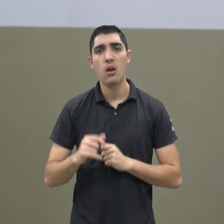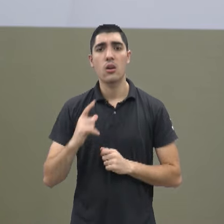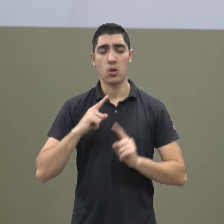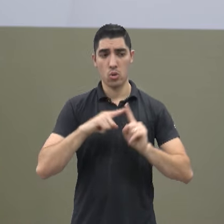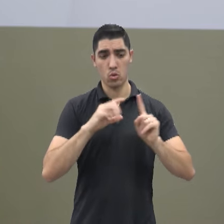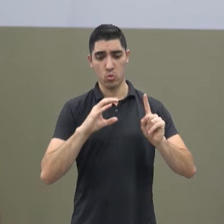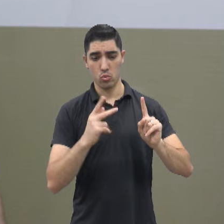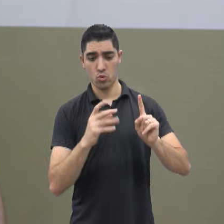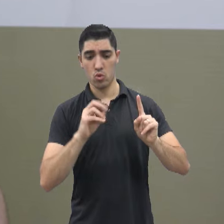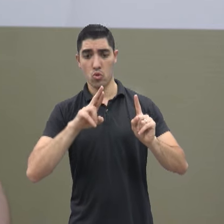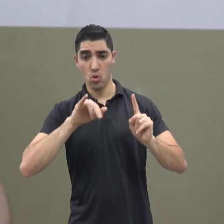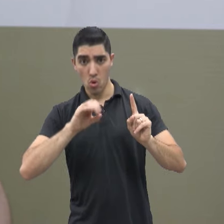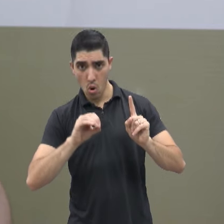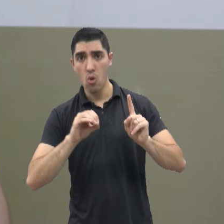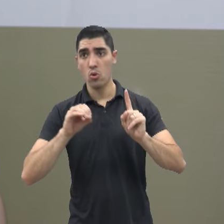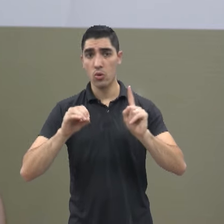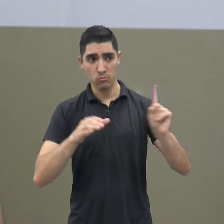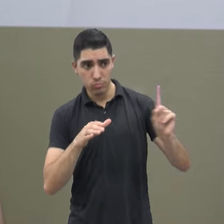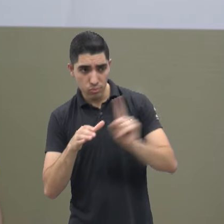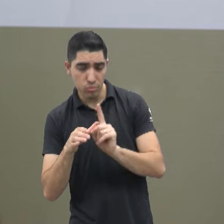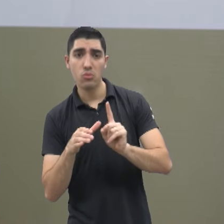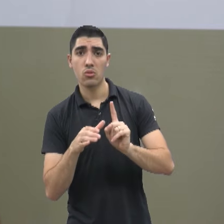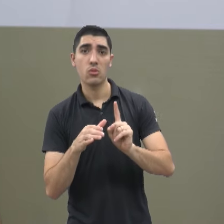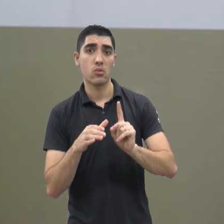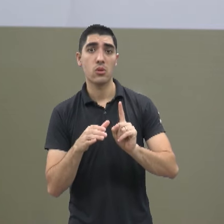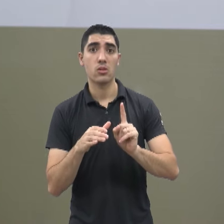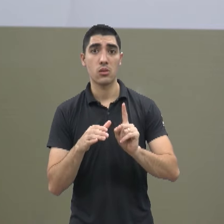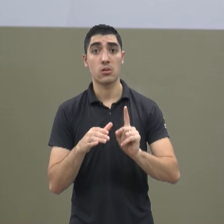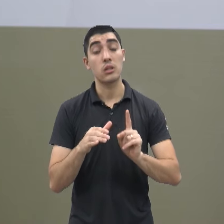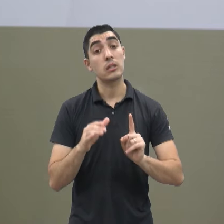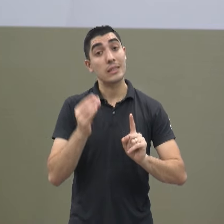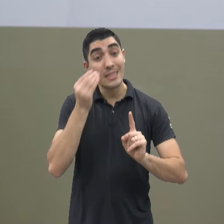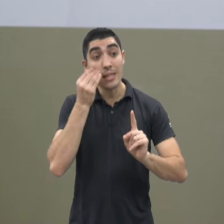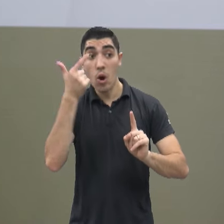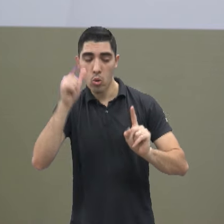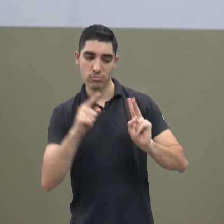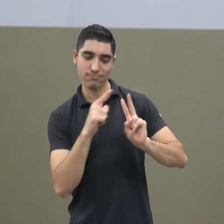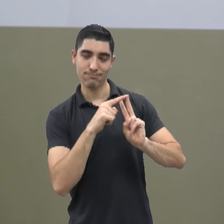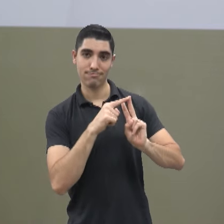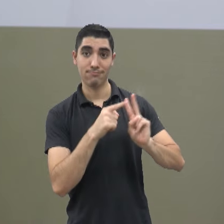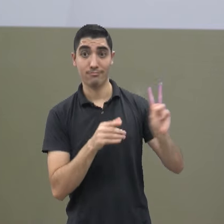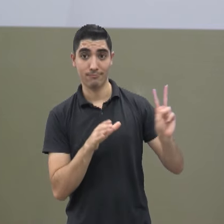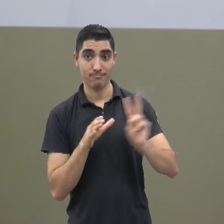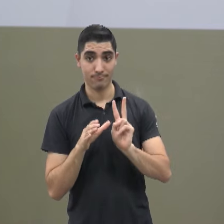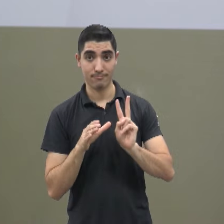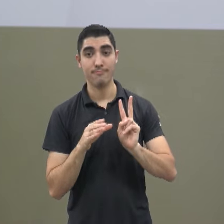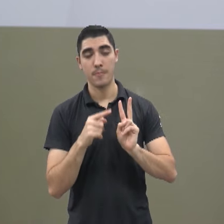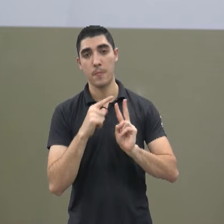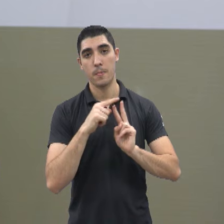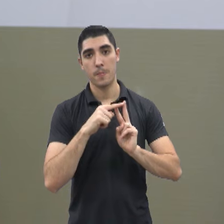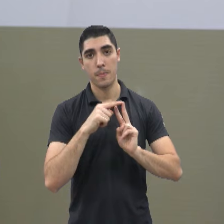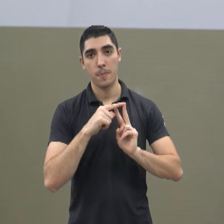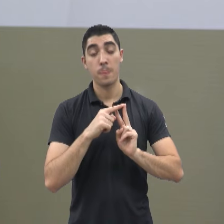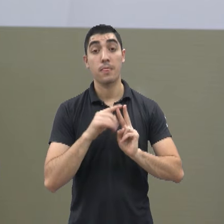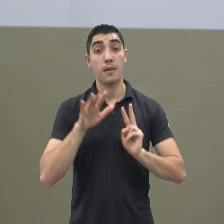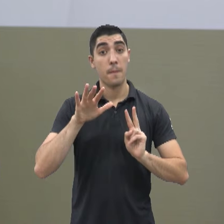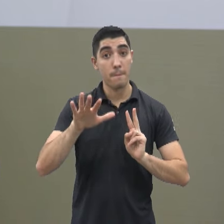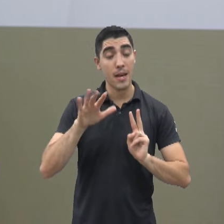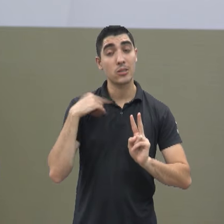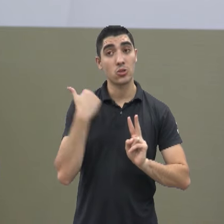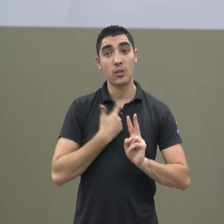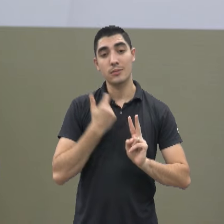certo, ele chega, deve estar para chegar esses dias aí. E a gente quer trazer mais um. Mas aí também precisamos ver qual é a peça realmente que a gente